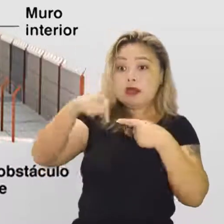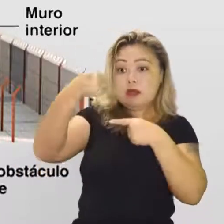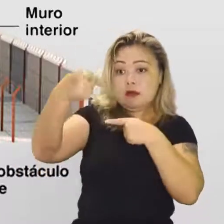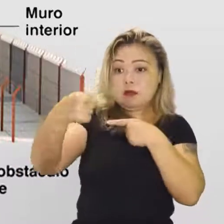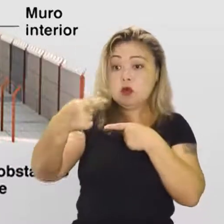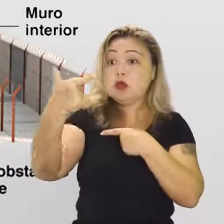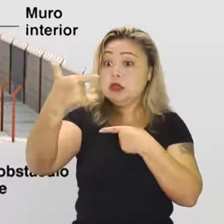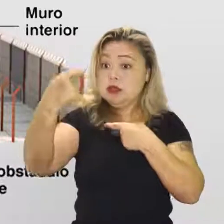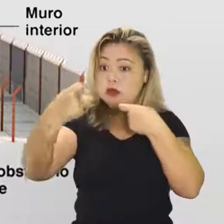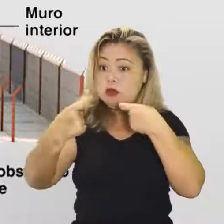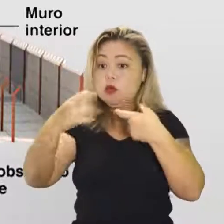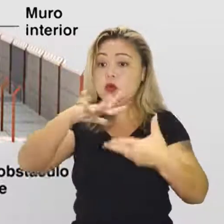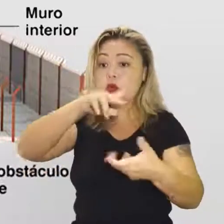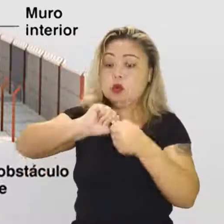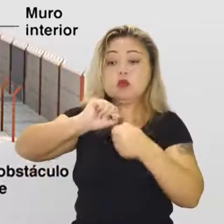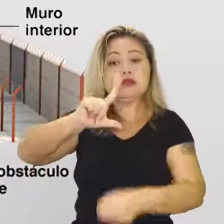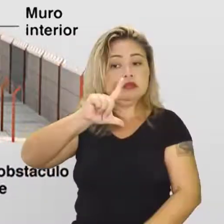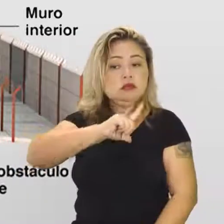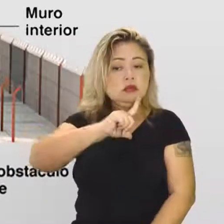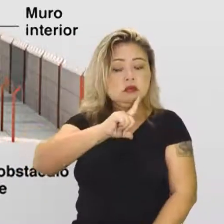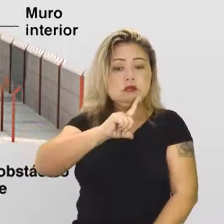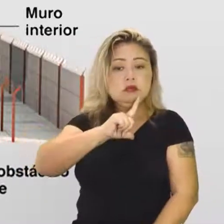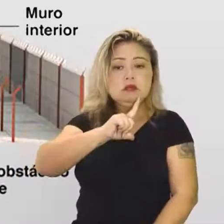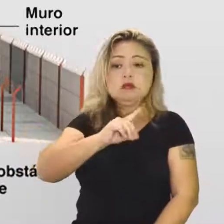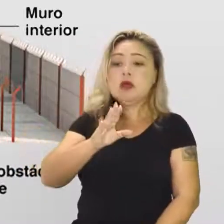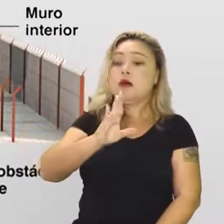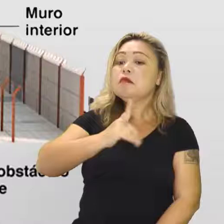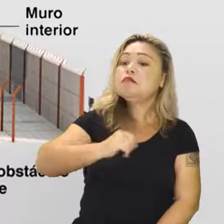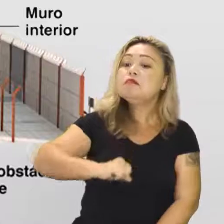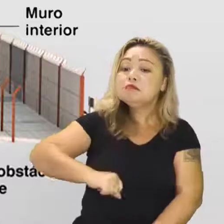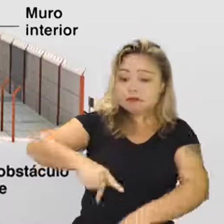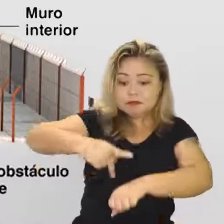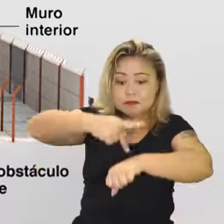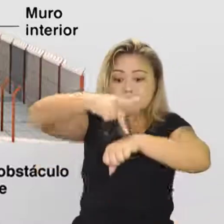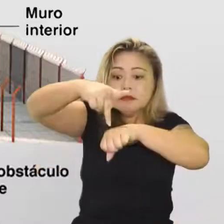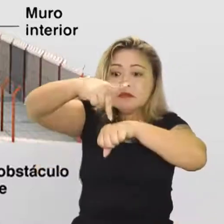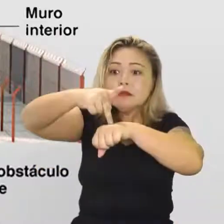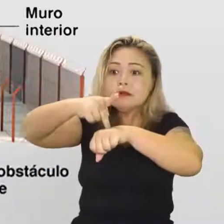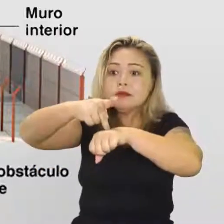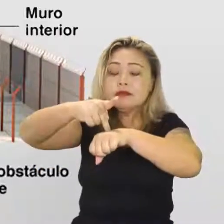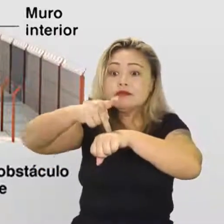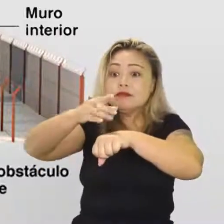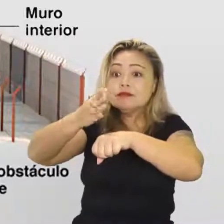Guerra Mundial, nós temos aqui um país sendo dividido em 2.